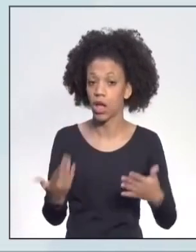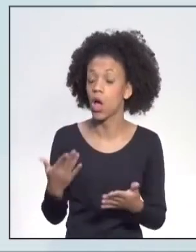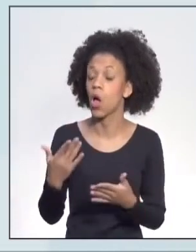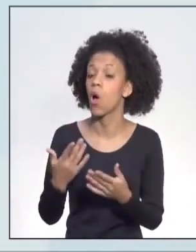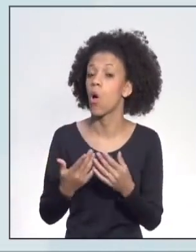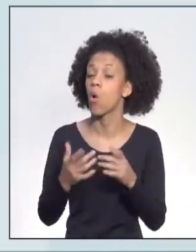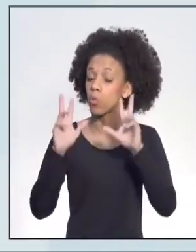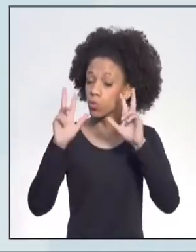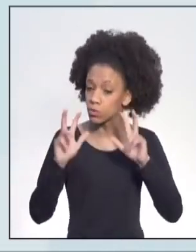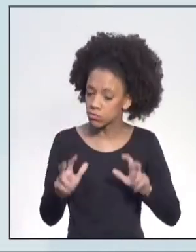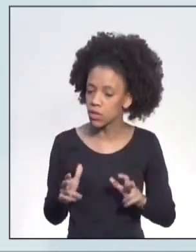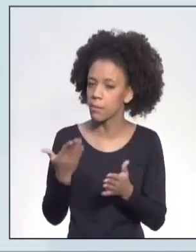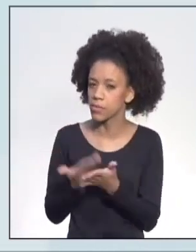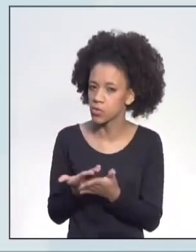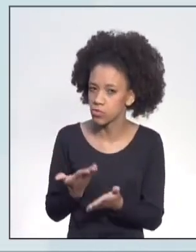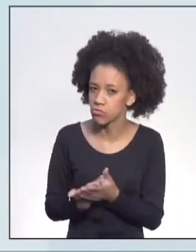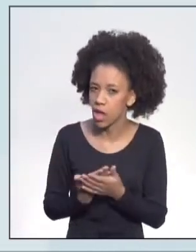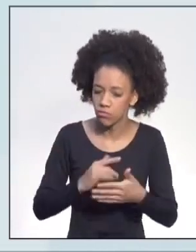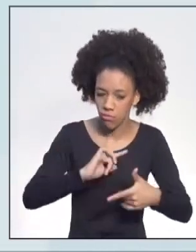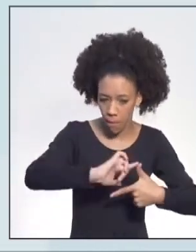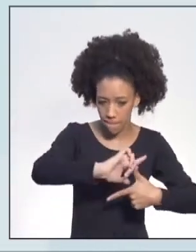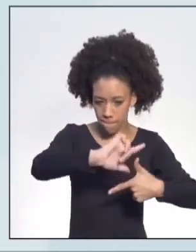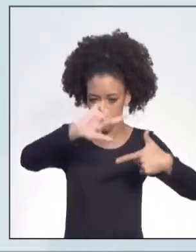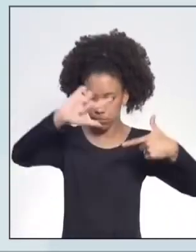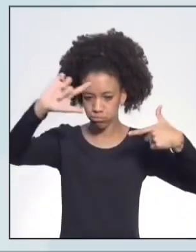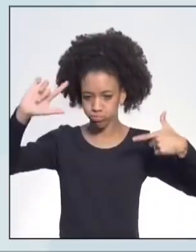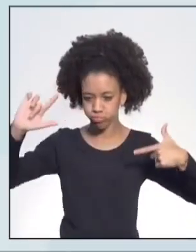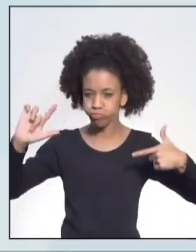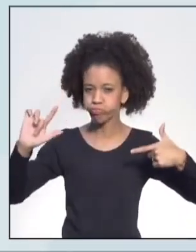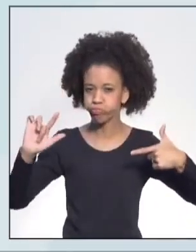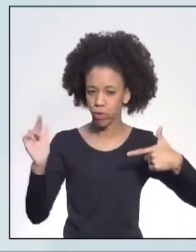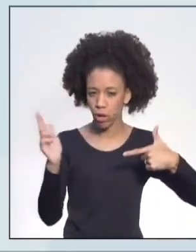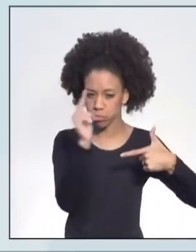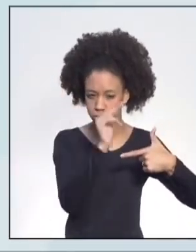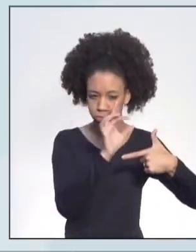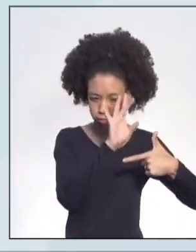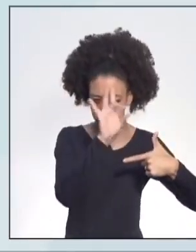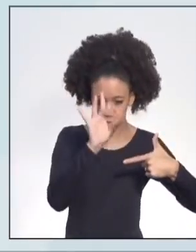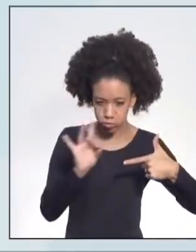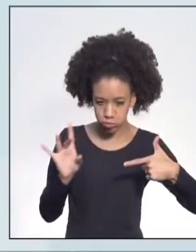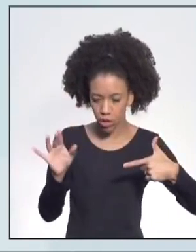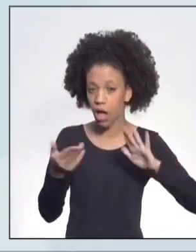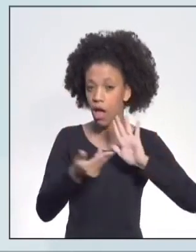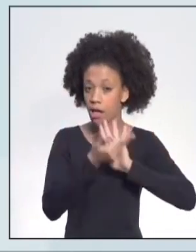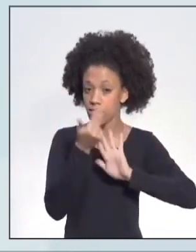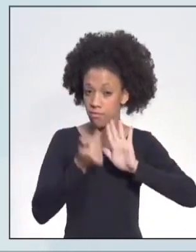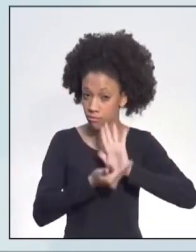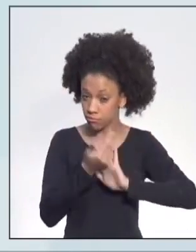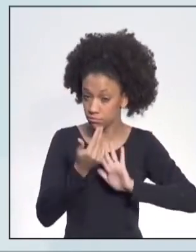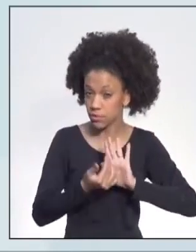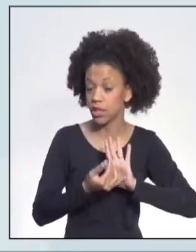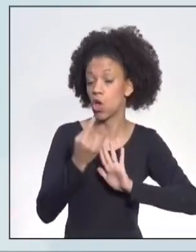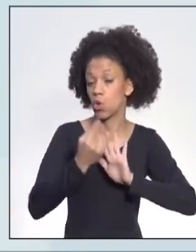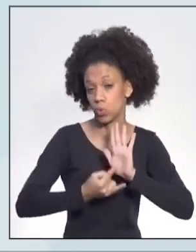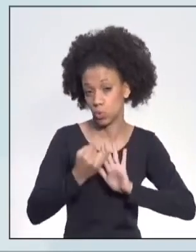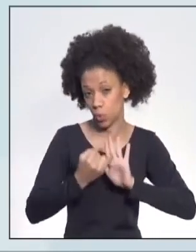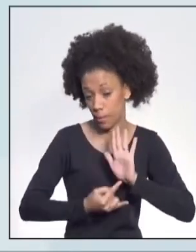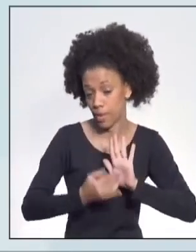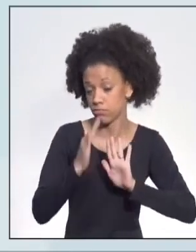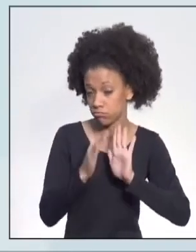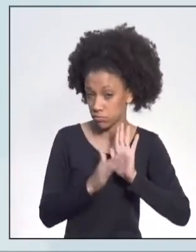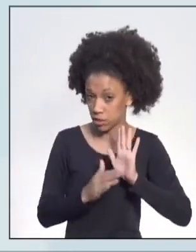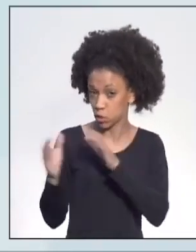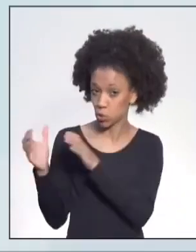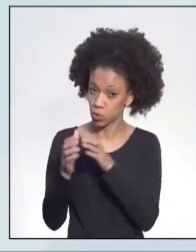estudados, elabore um painel ilustrado com algumas características das escritas, das formas de